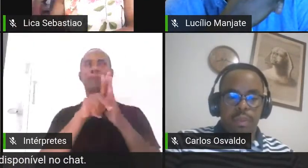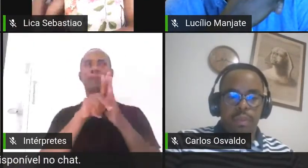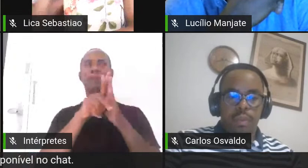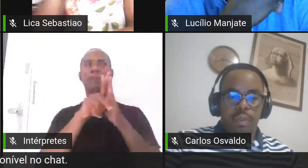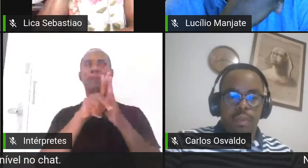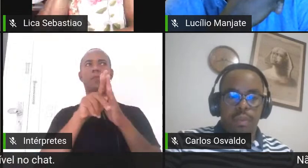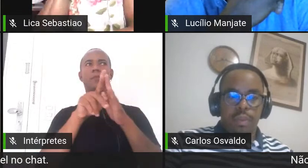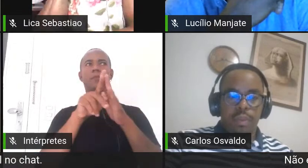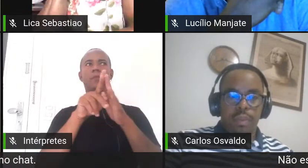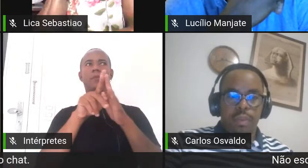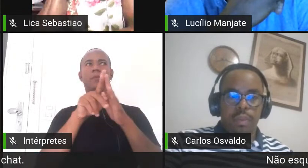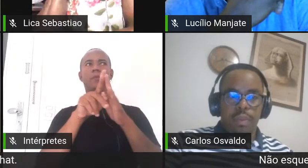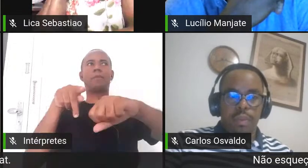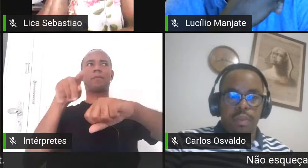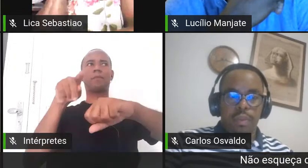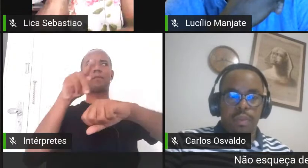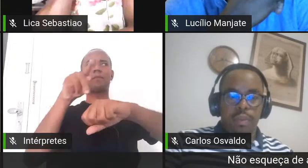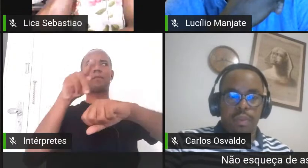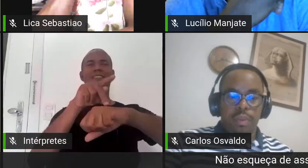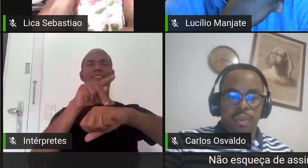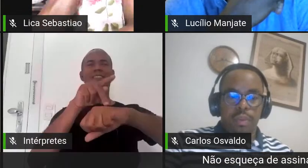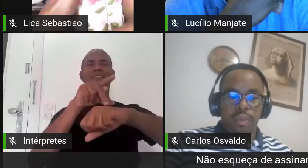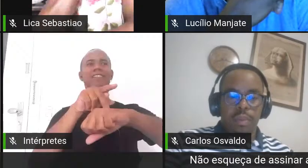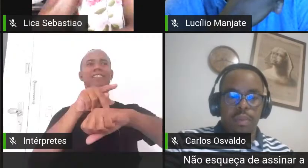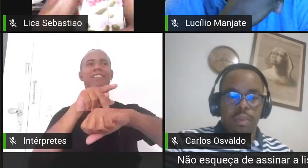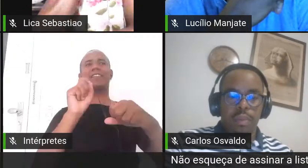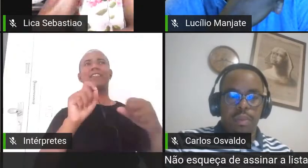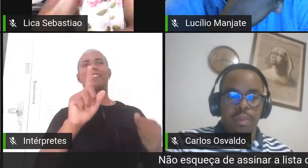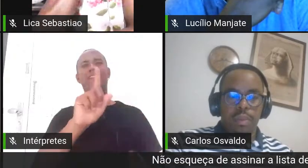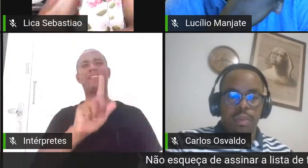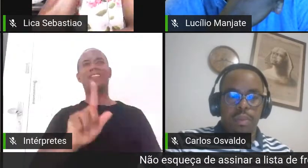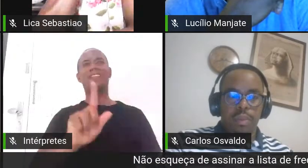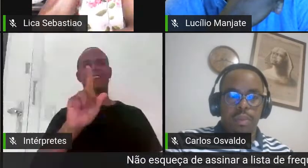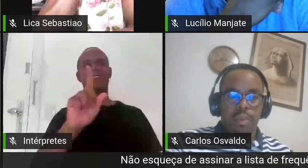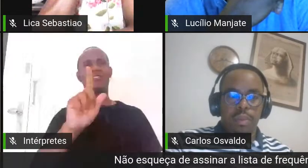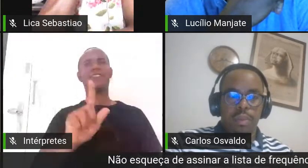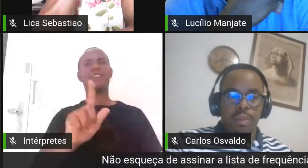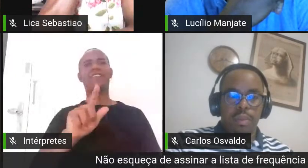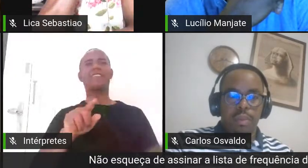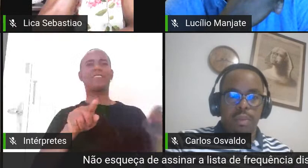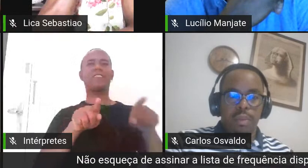literatura é jovem, quer dizer que nós estamos a olhar a literatura dentro dessa,